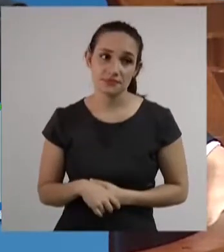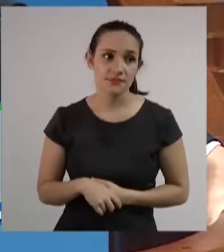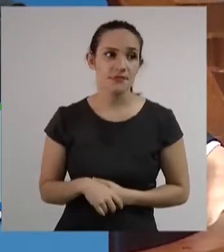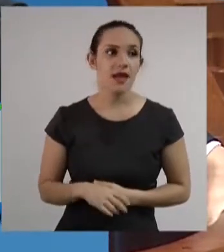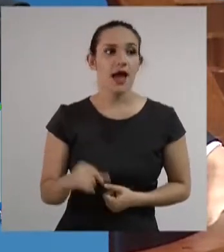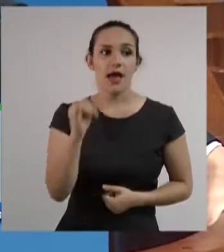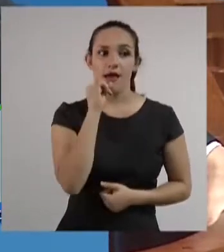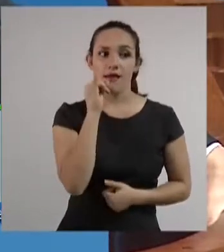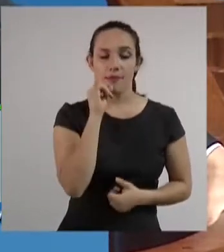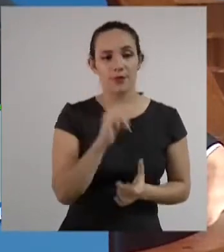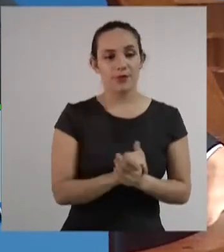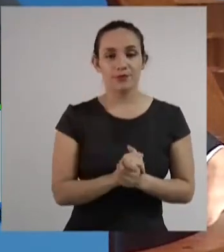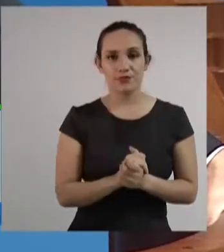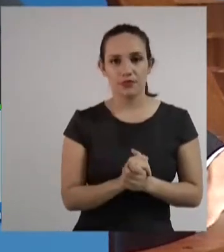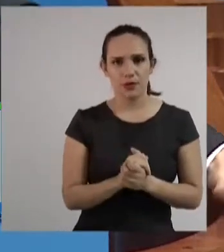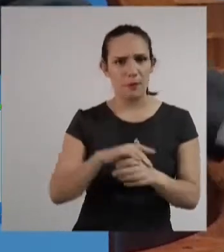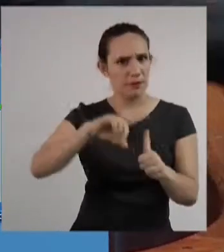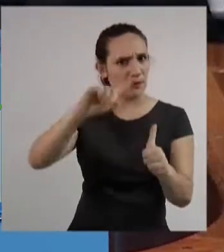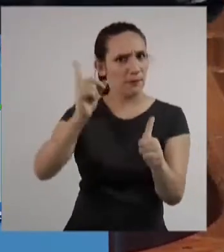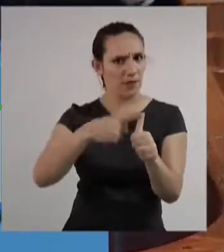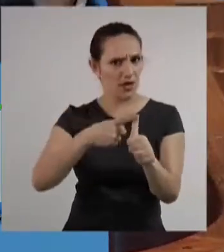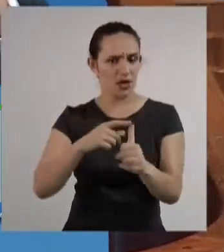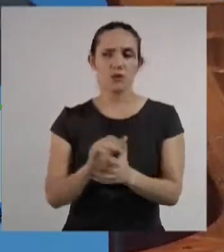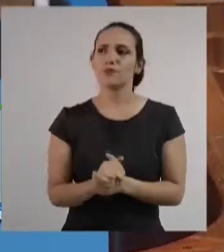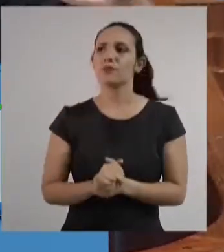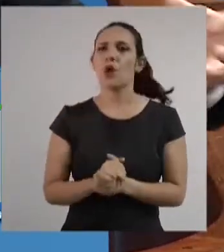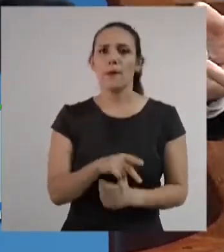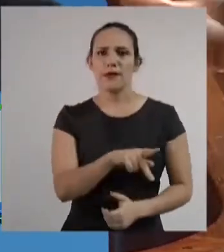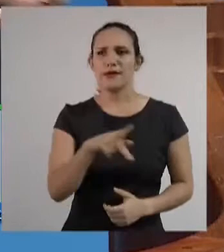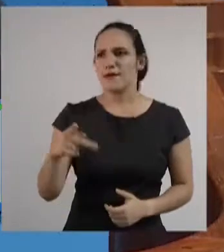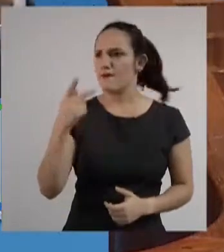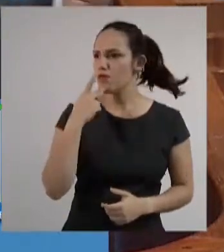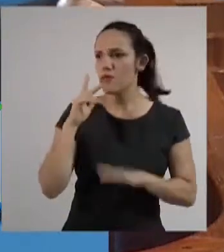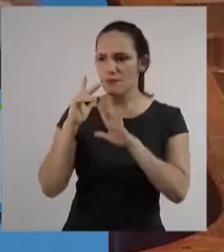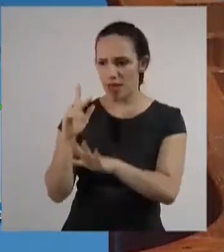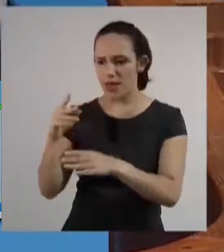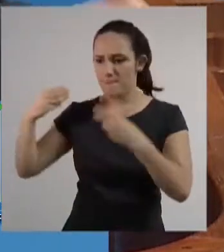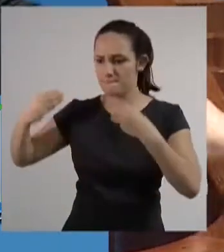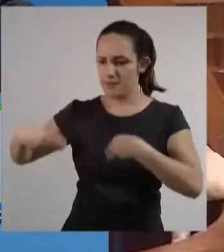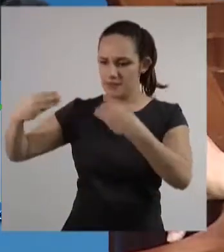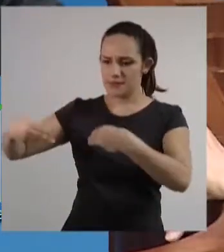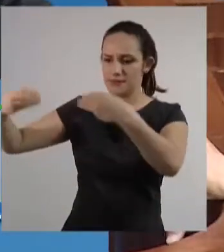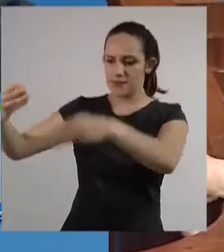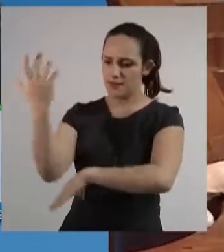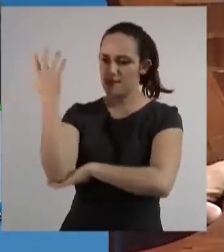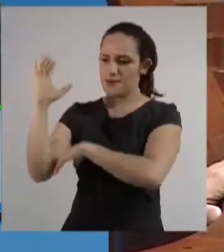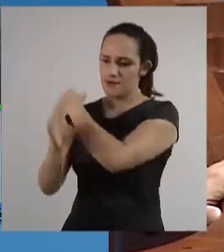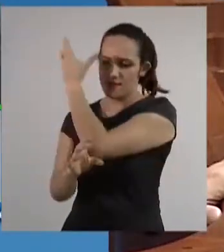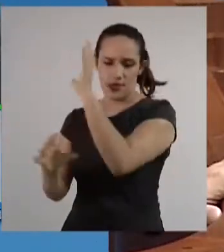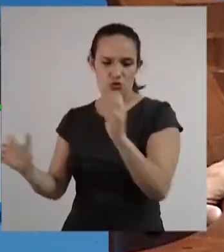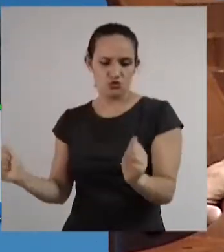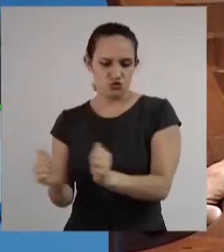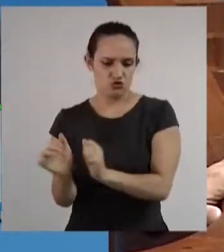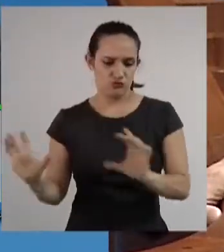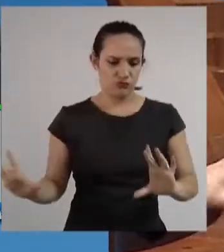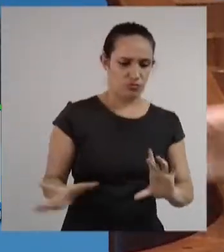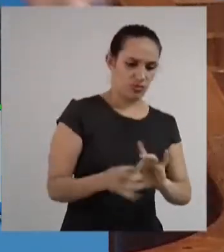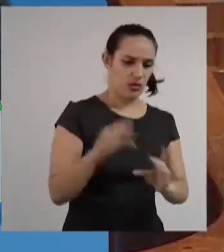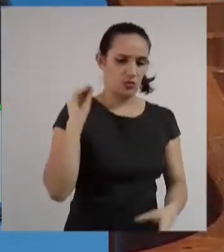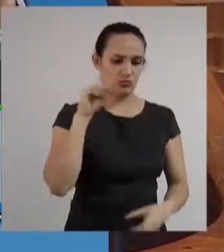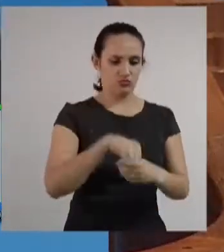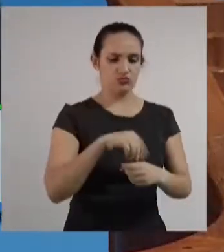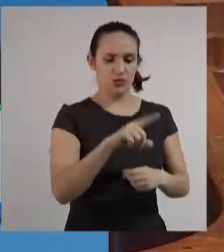No primeiro momento o presidente eleito falou, vamos fundir o Ministério do Meio Ambiente com o Ministério da Agricultura,